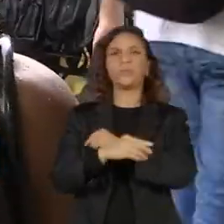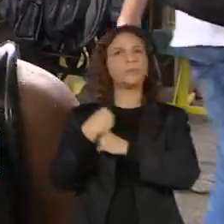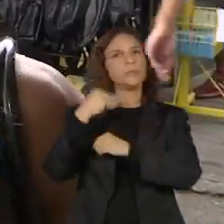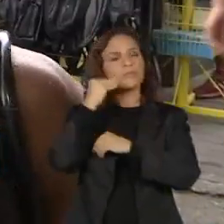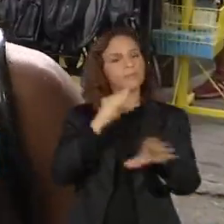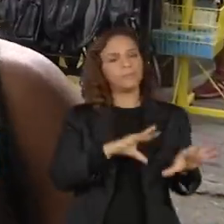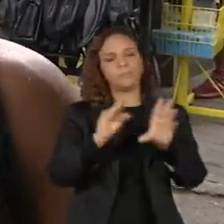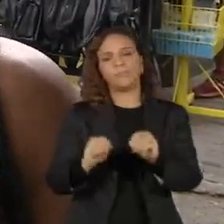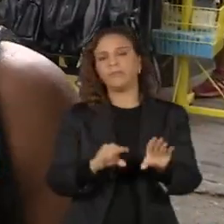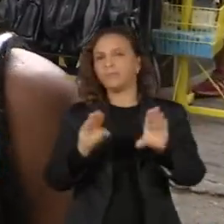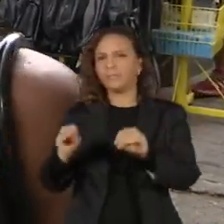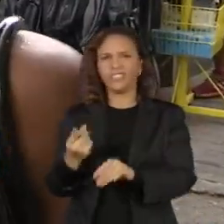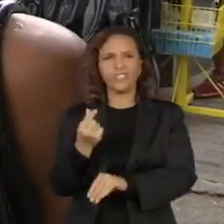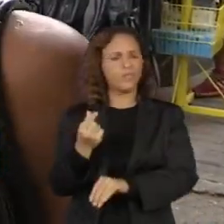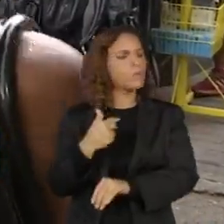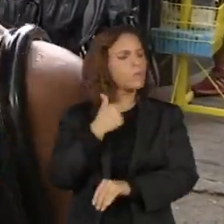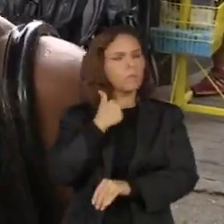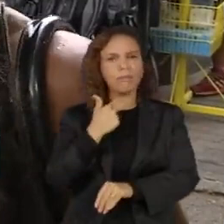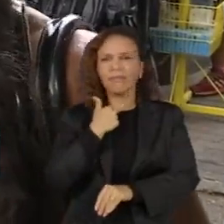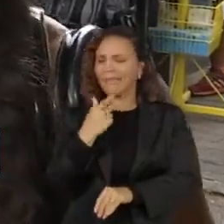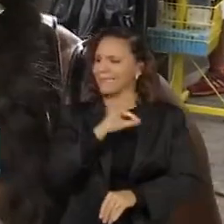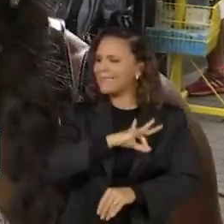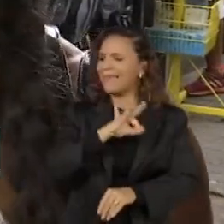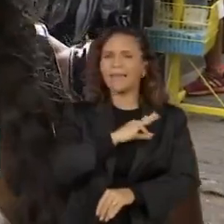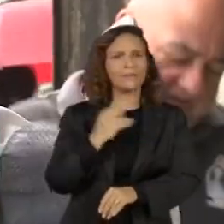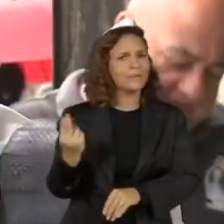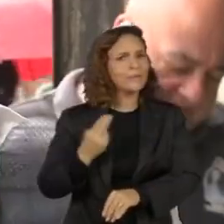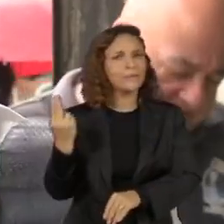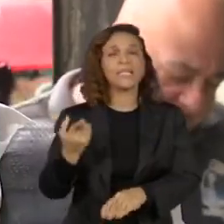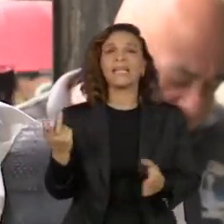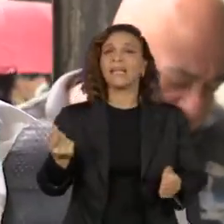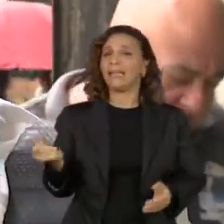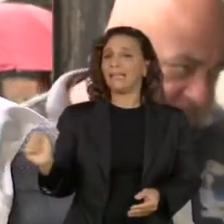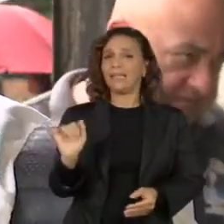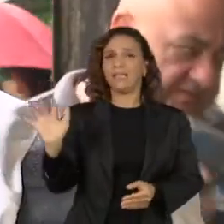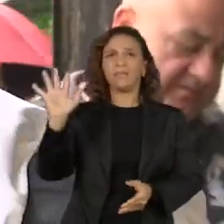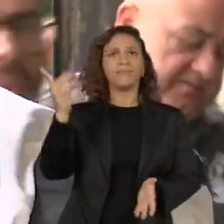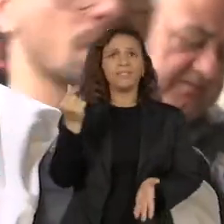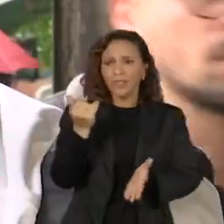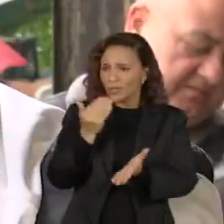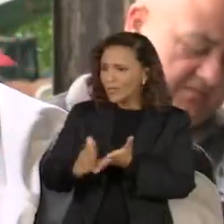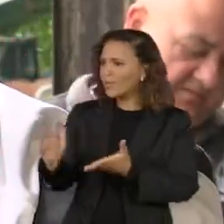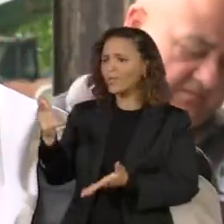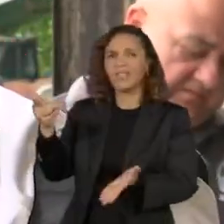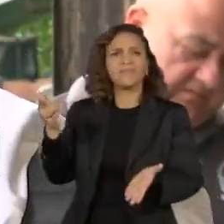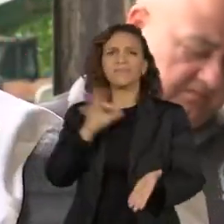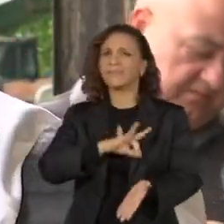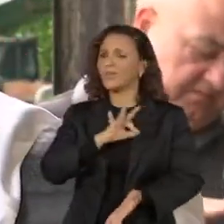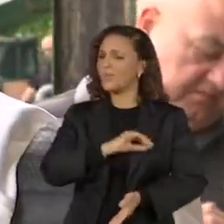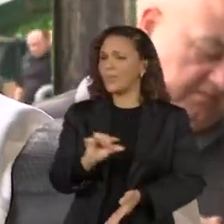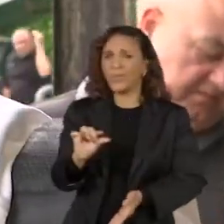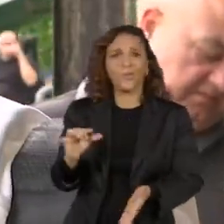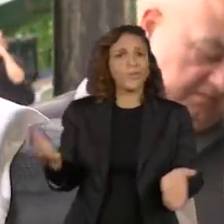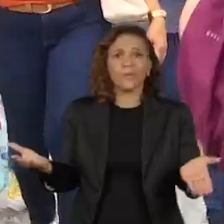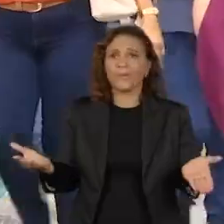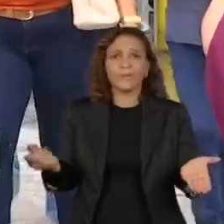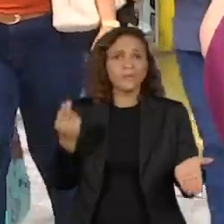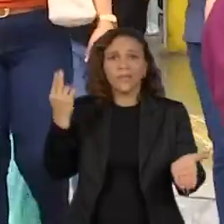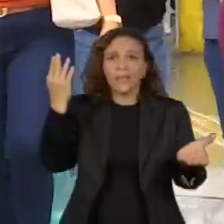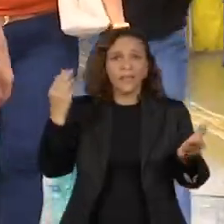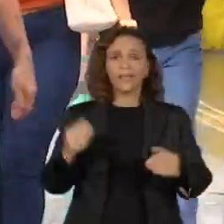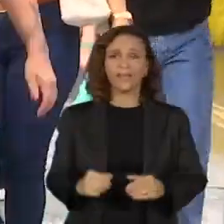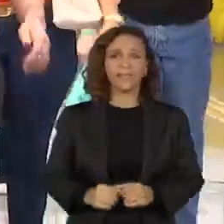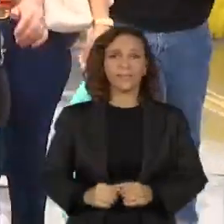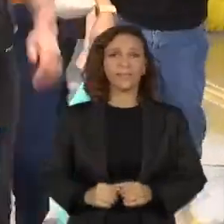Tá difícil, o dinheiro não dá, o salário não dá, tá tudo muito caro. Porque não sobra, não tem, a renda é pequena, não tem jeito.